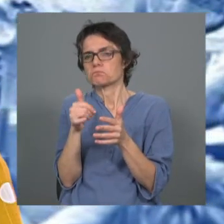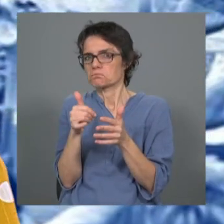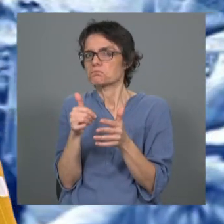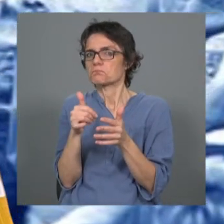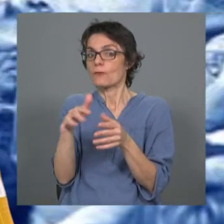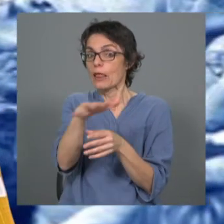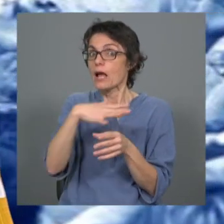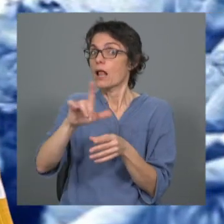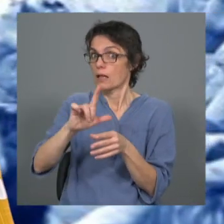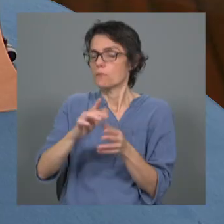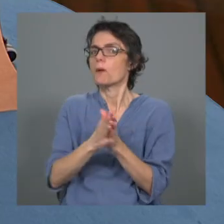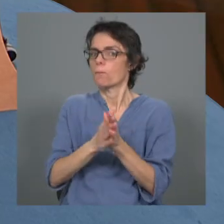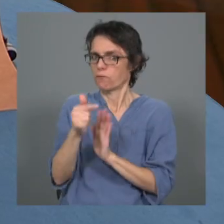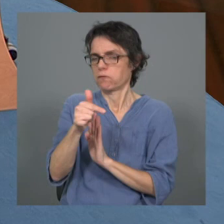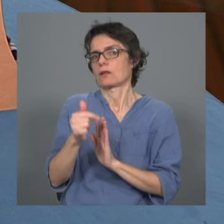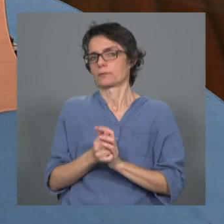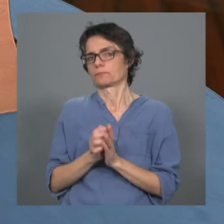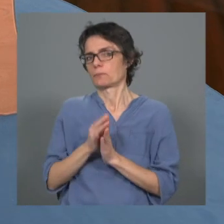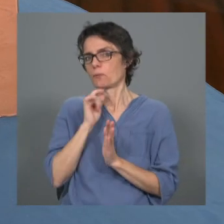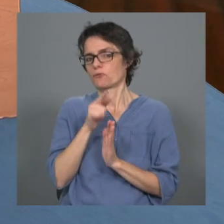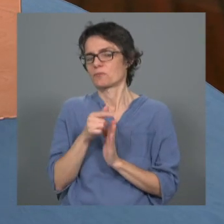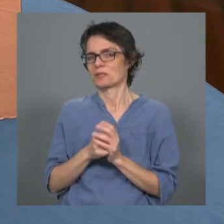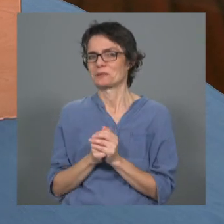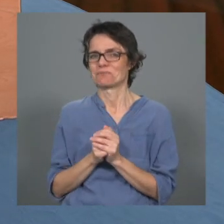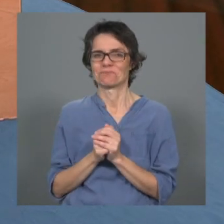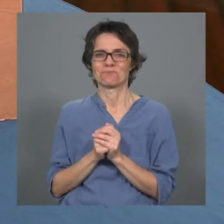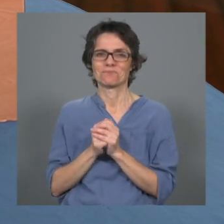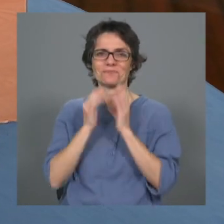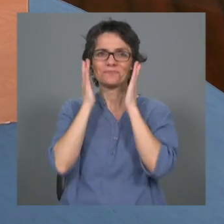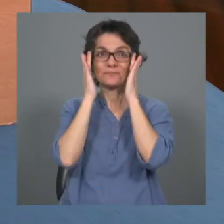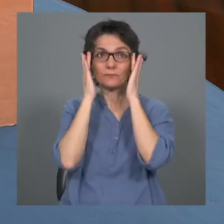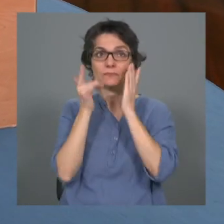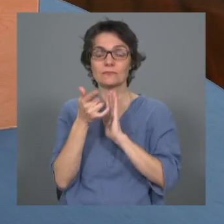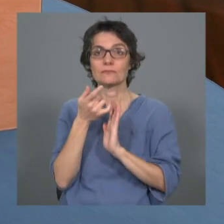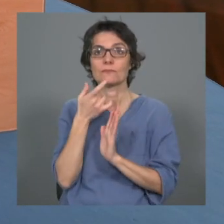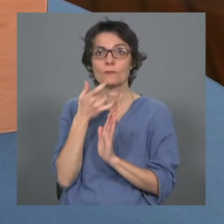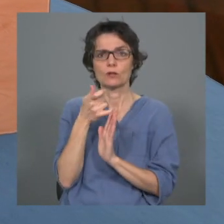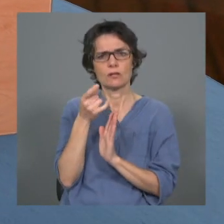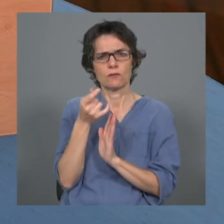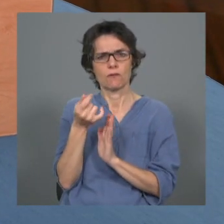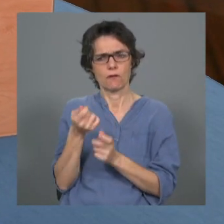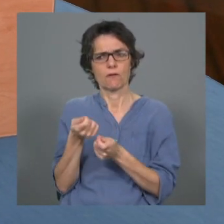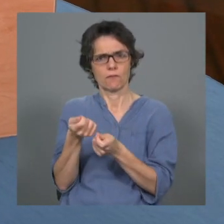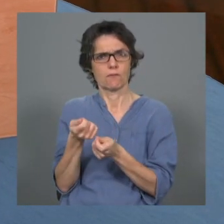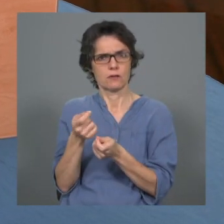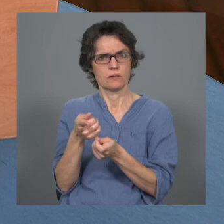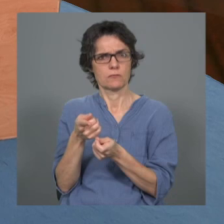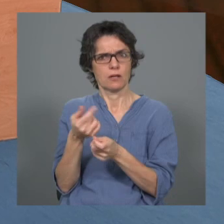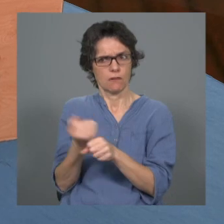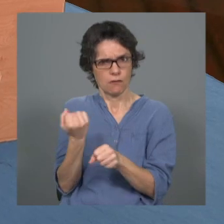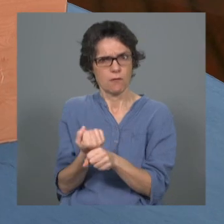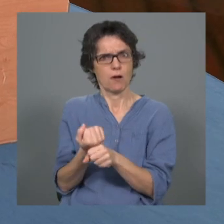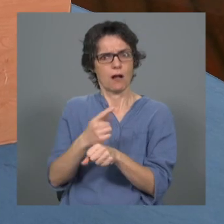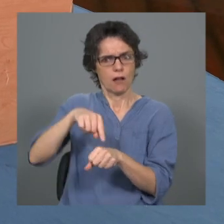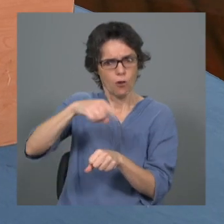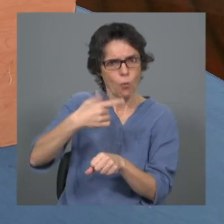Lisboa, aproveitaram essa oportunidade. Quando Rui Pedro, isto corresponde a um grande investimento por parte da Diocese em trabalho, em